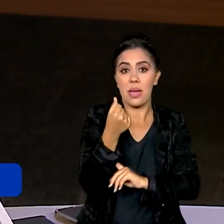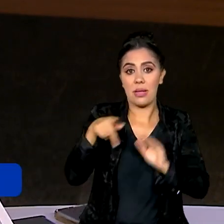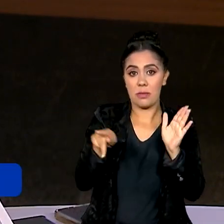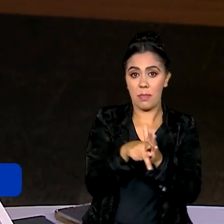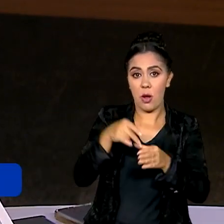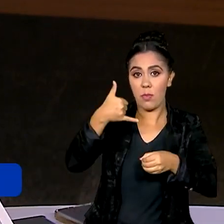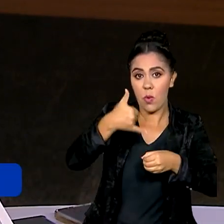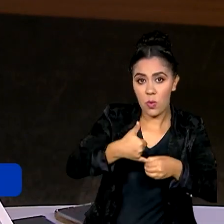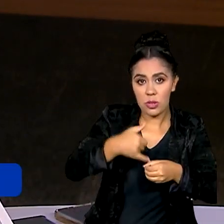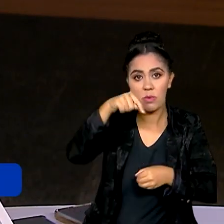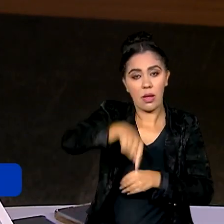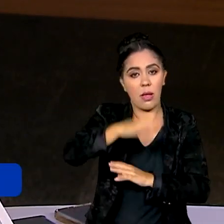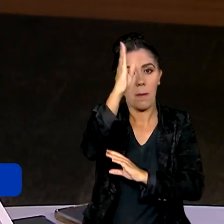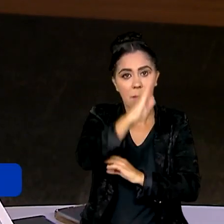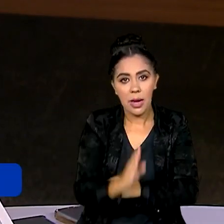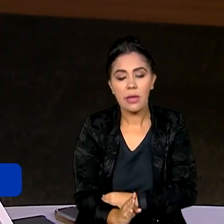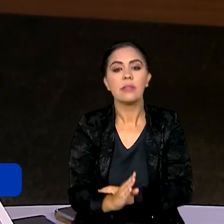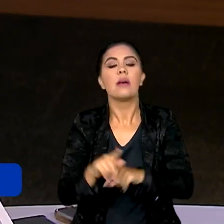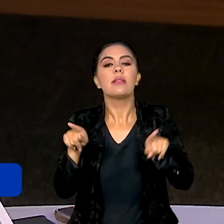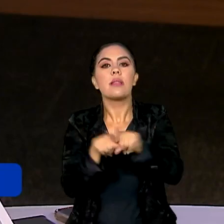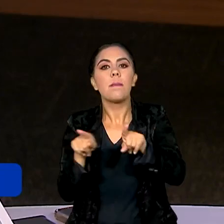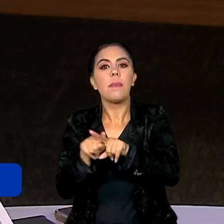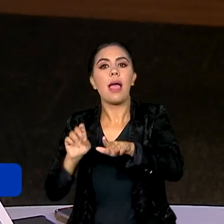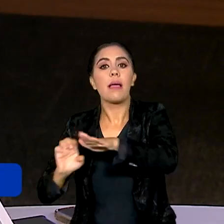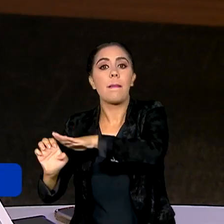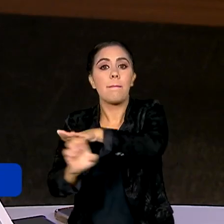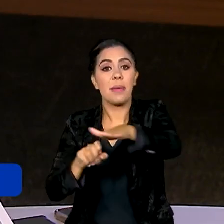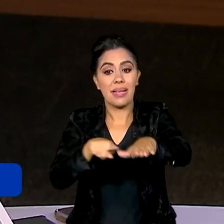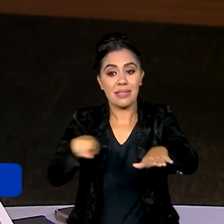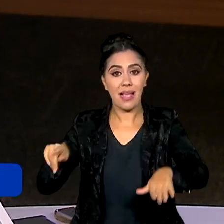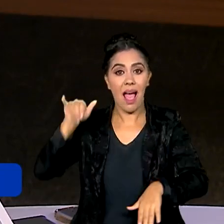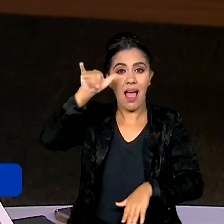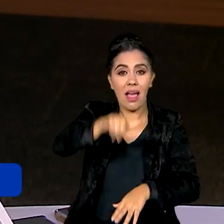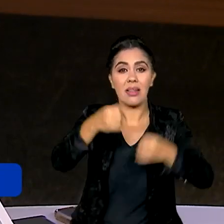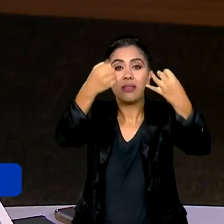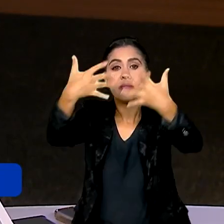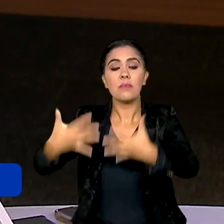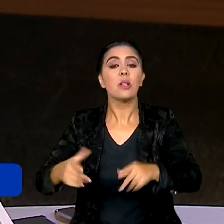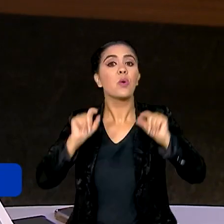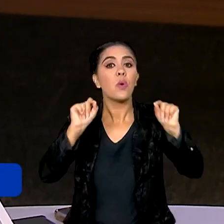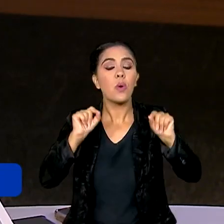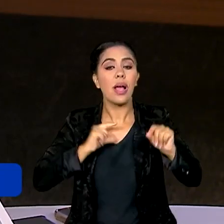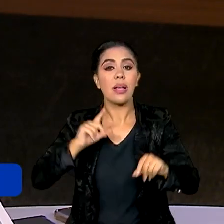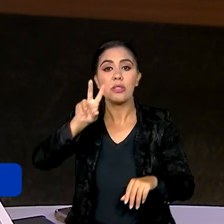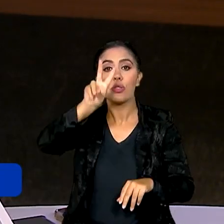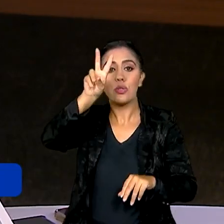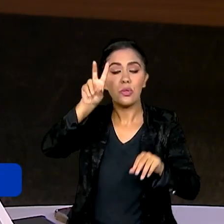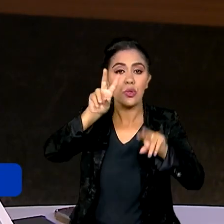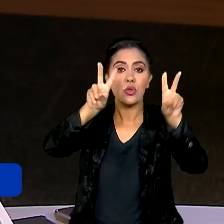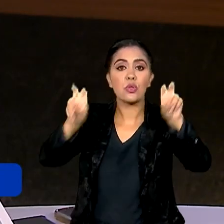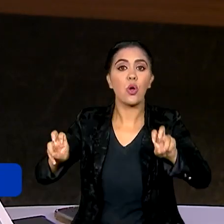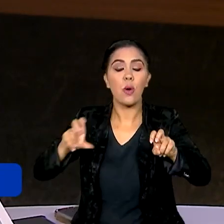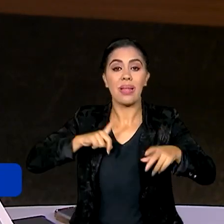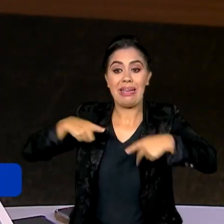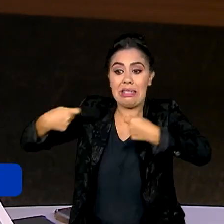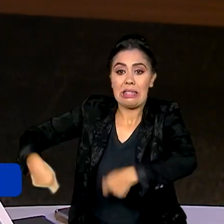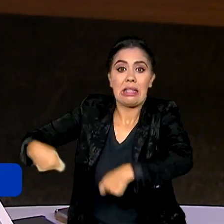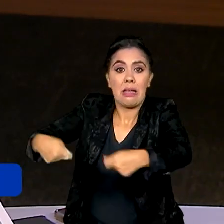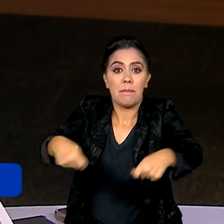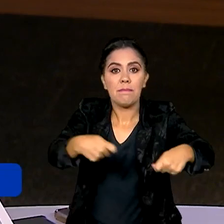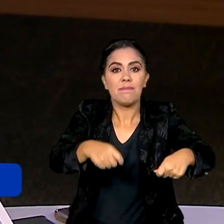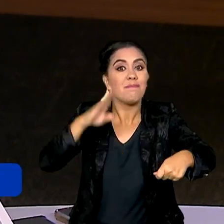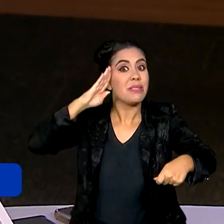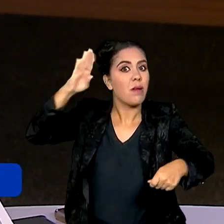Brasil. As empresas aéreas colocam uma grande questão que é o excesso de demanda